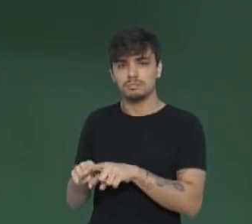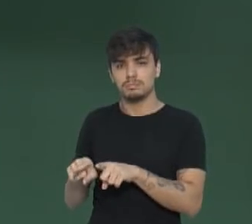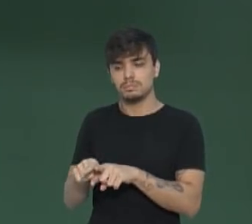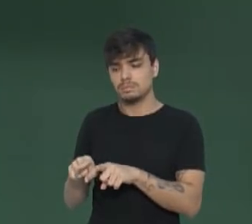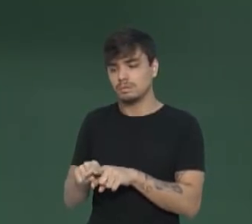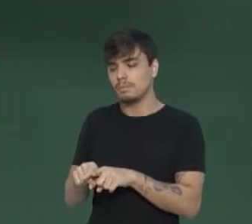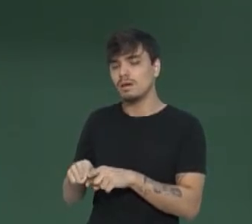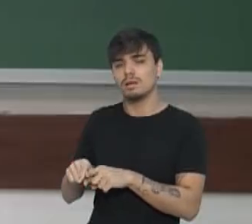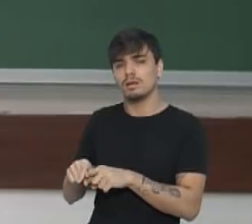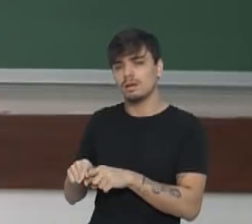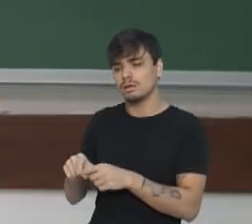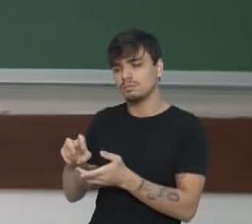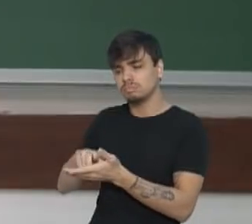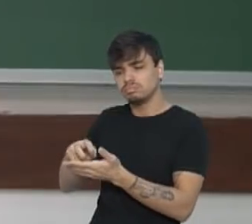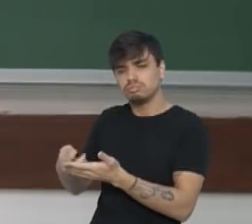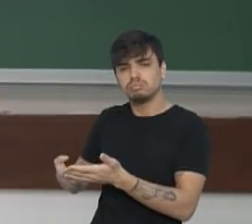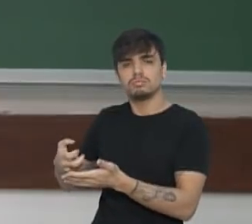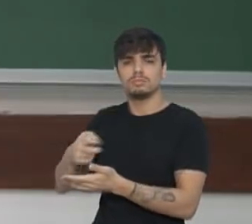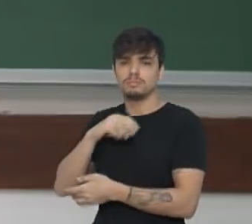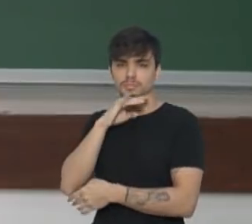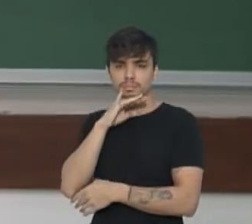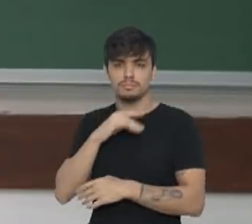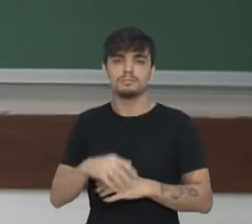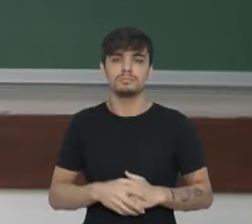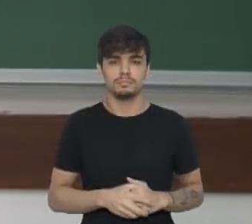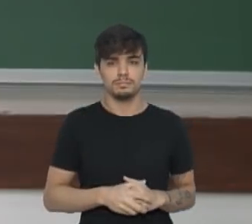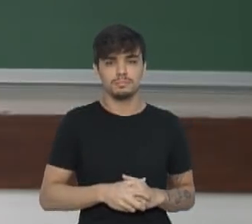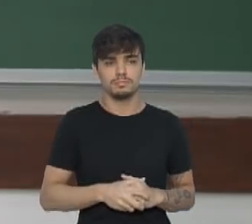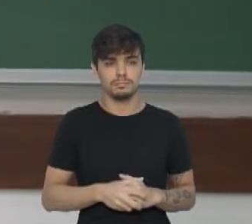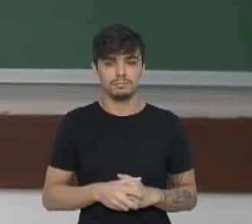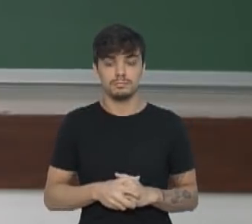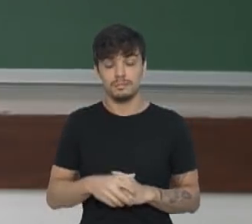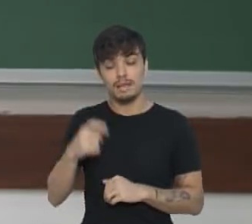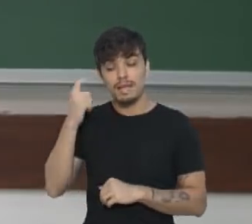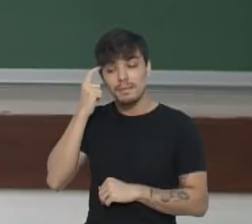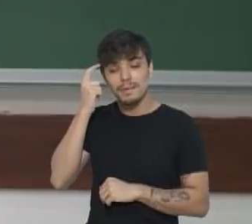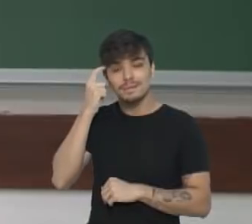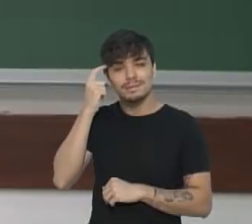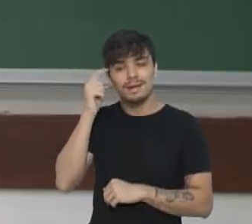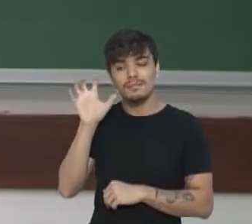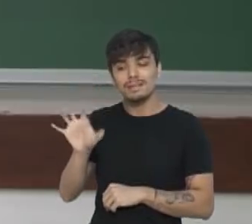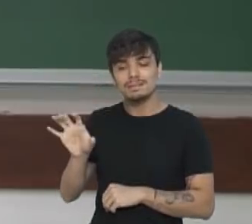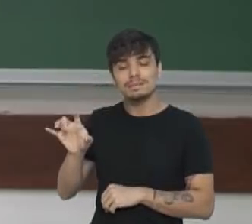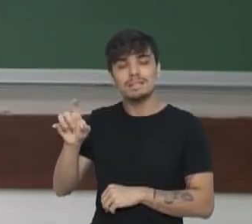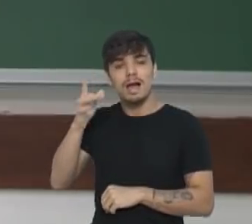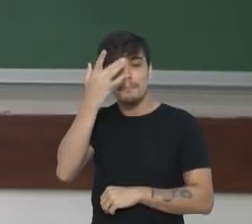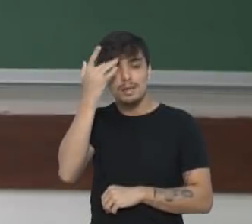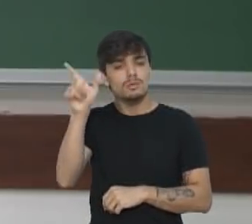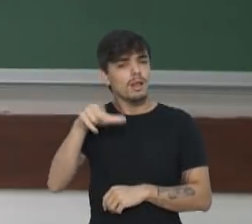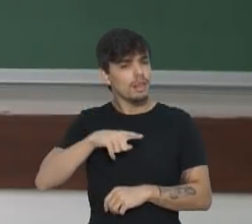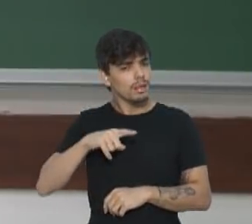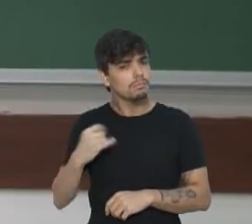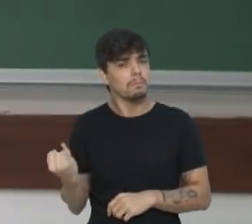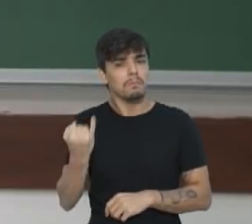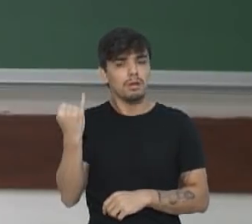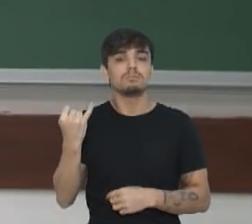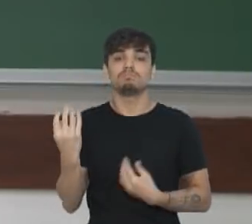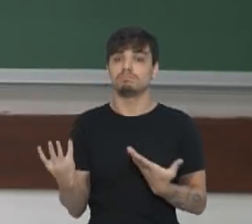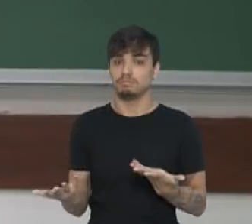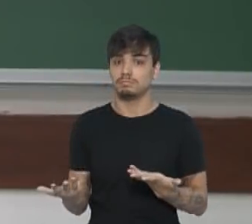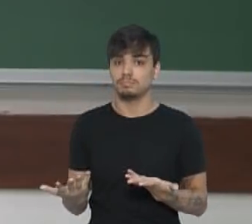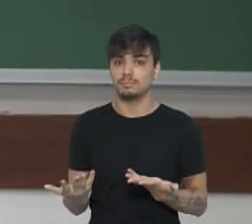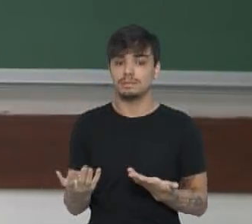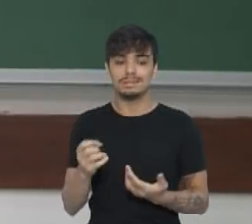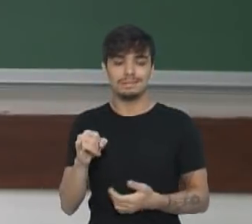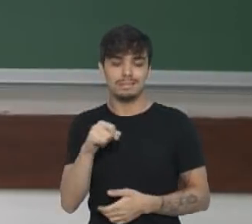derrotados. Aqueles que o Nietzsche se importava, ele desejava isso, né? Quer dizer, professor, mas então aqueles que ele não gostava, ele